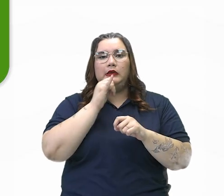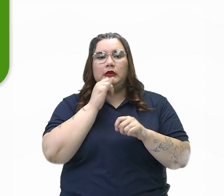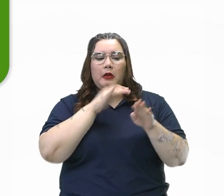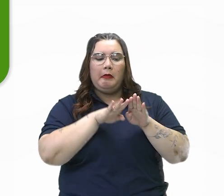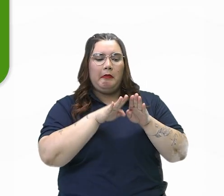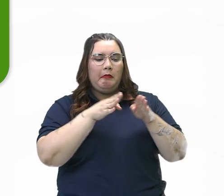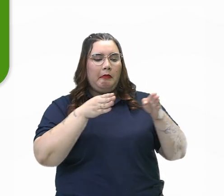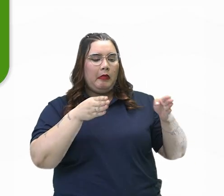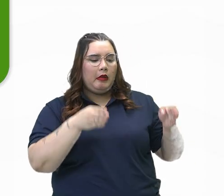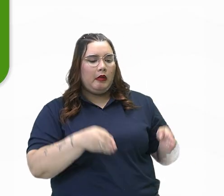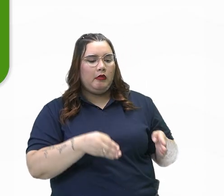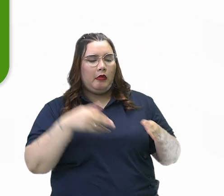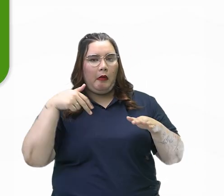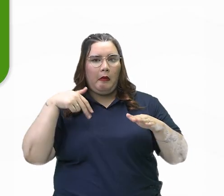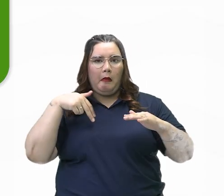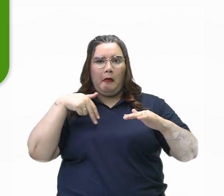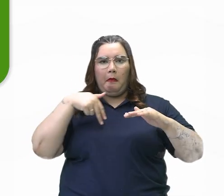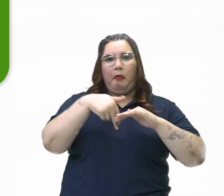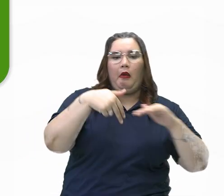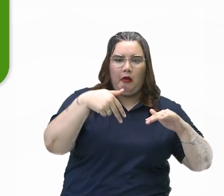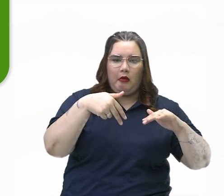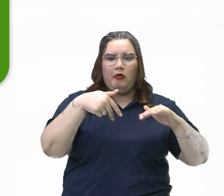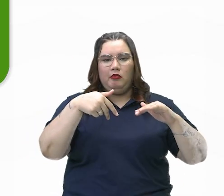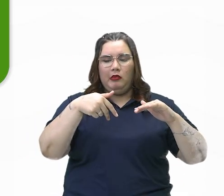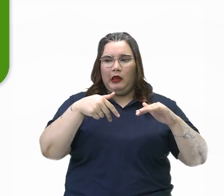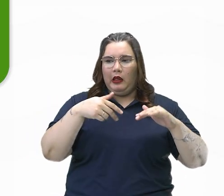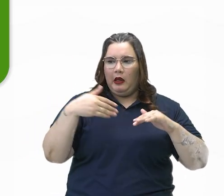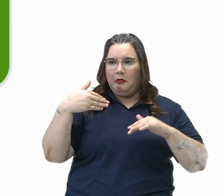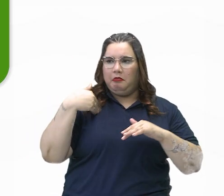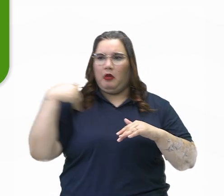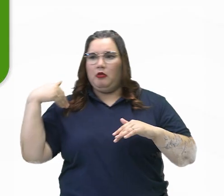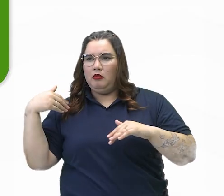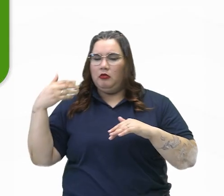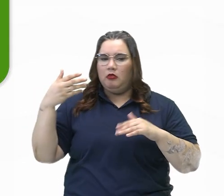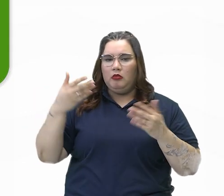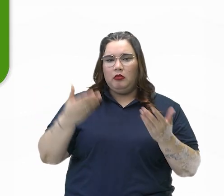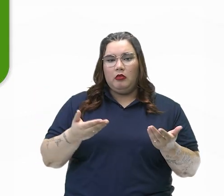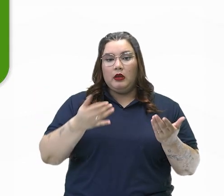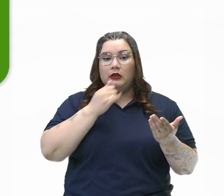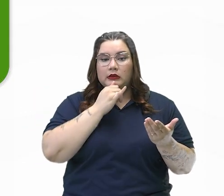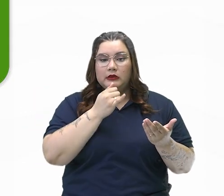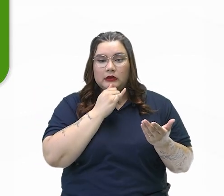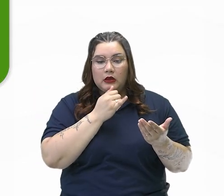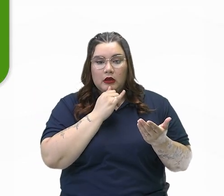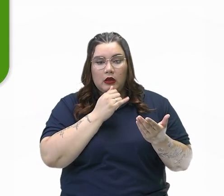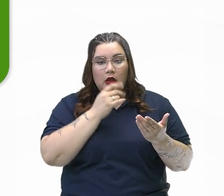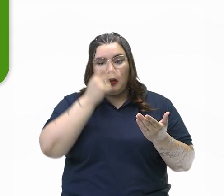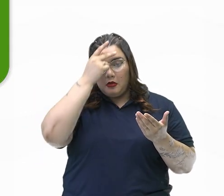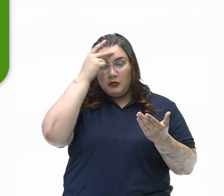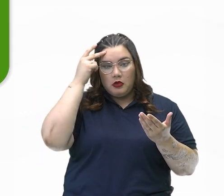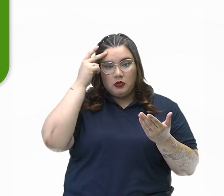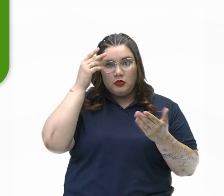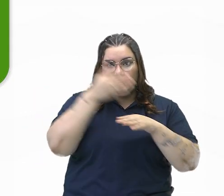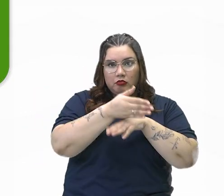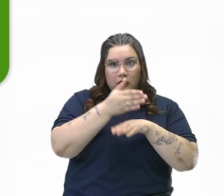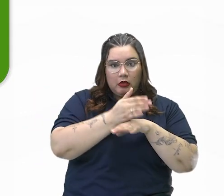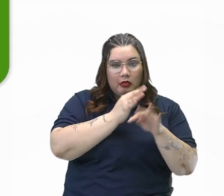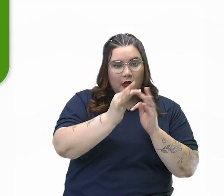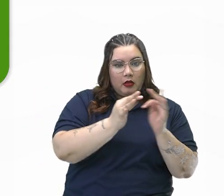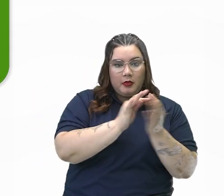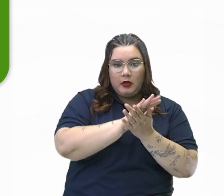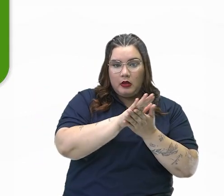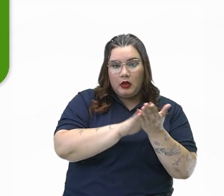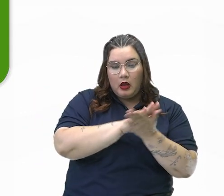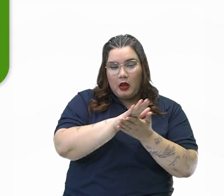esbarrar em móveis e outros objetos. Por exemplo, isso acontece porque quando o glaucoma não é